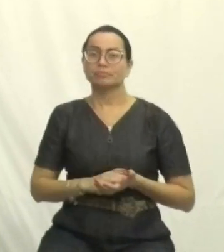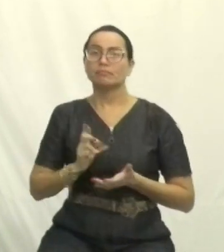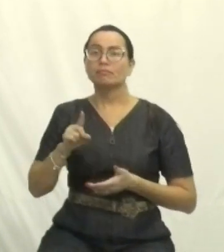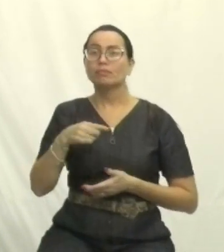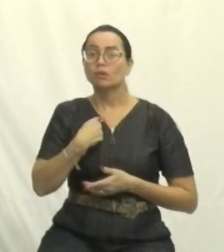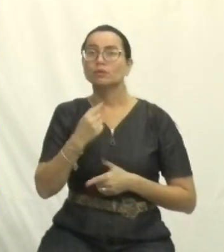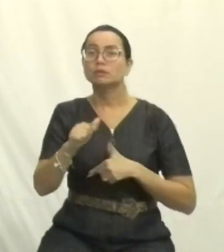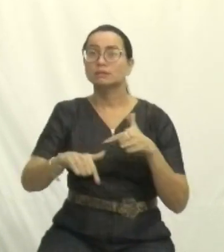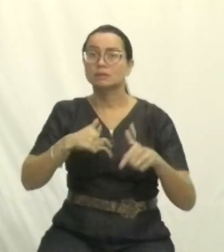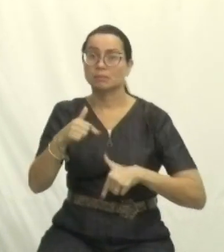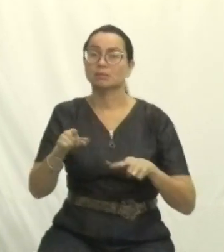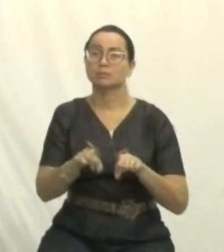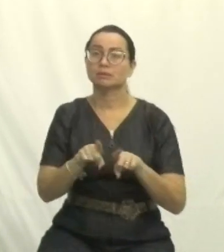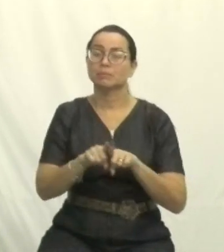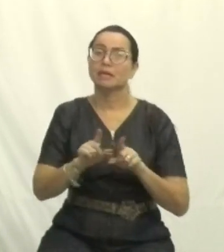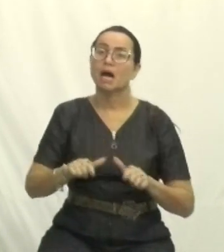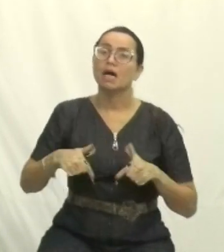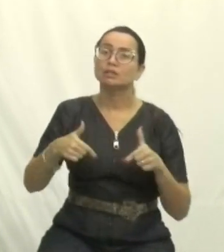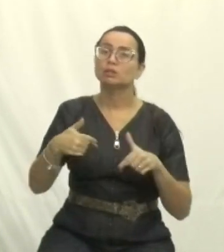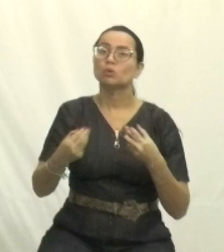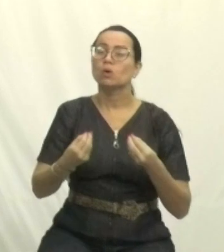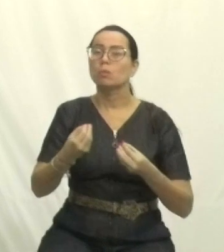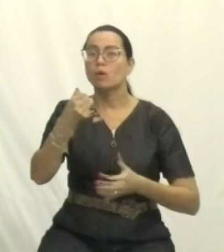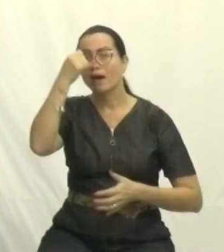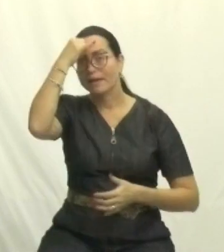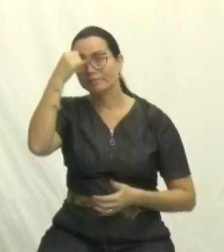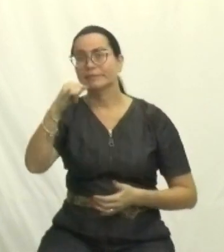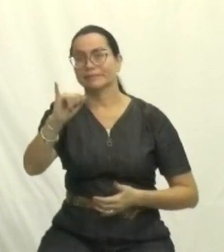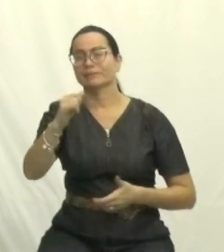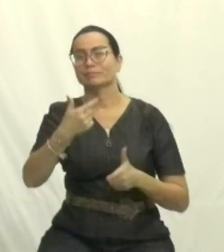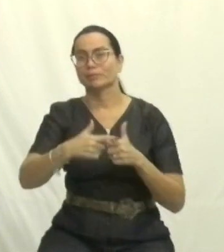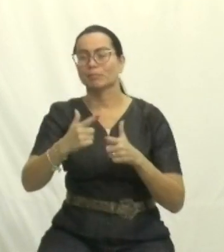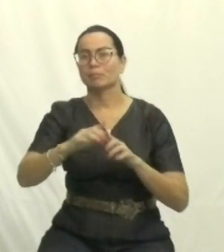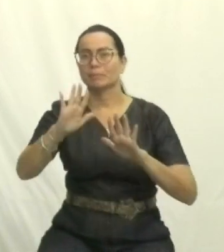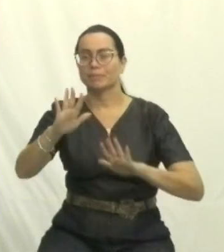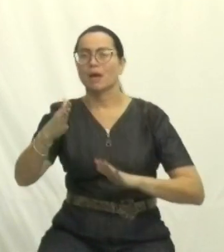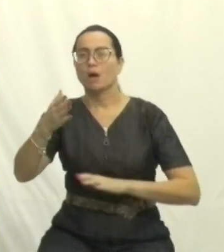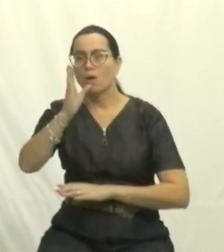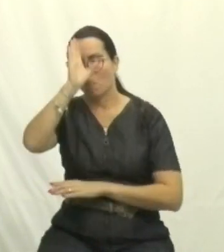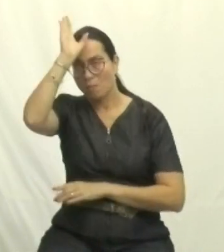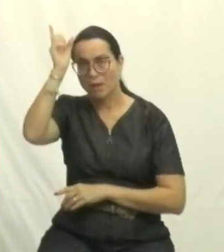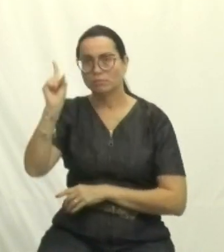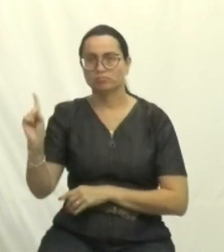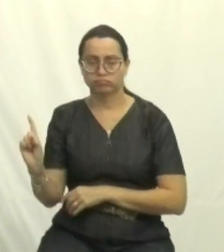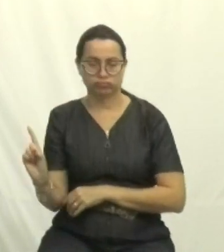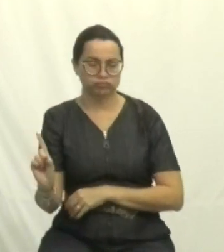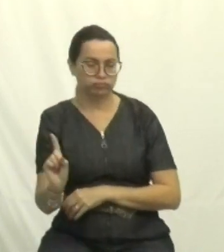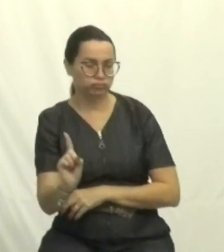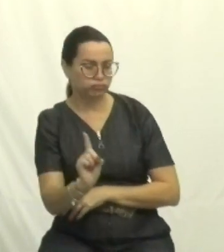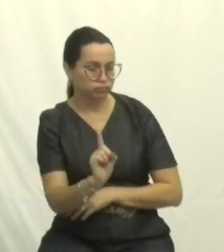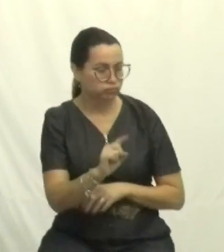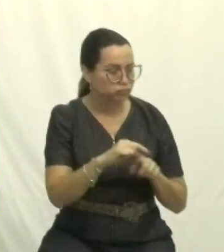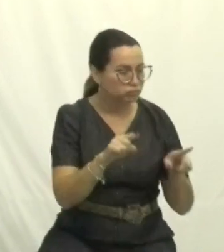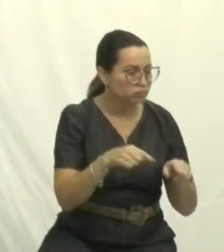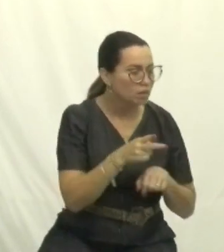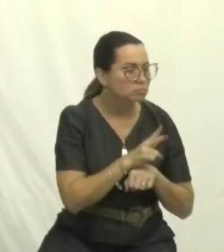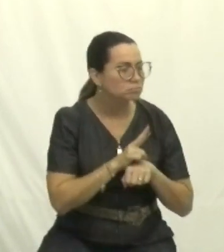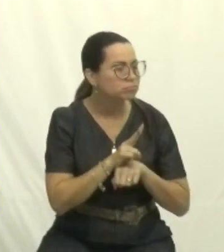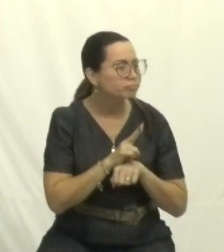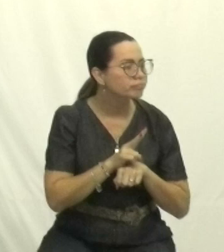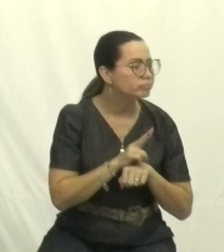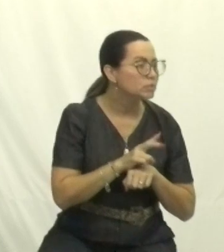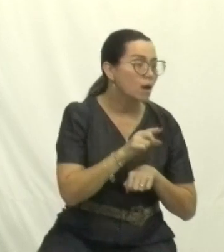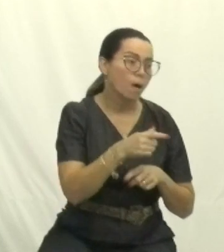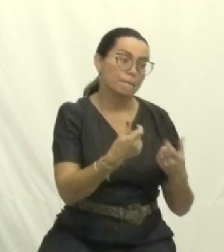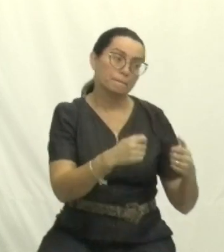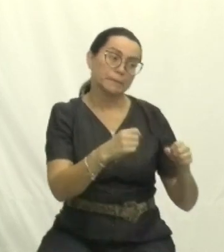comércio, o bombeiro passava lá e dizia que ele tinha que colocar um extintor, uma luminária, dele dizer, beleza, vou colocar. Só